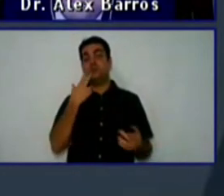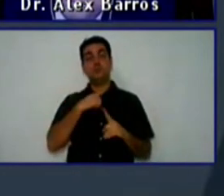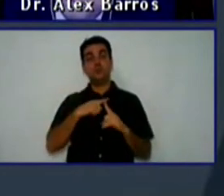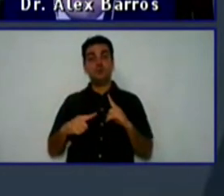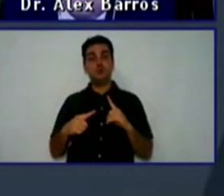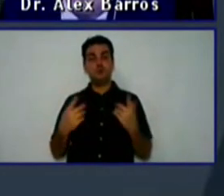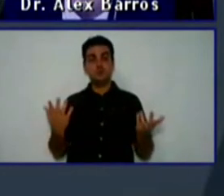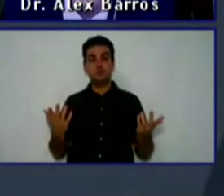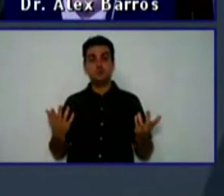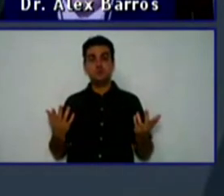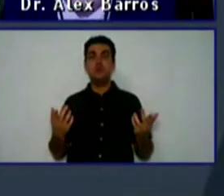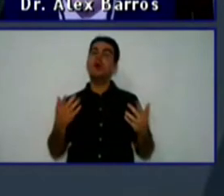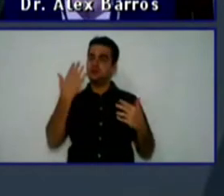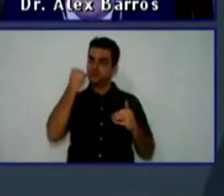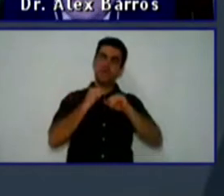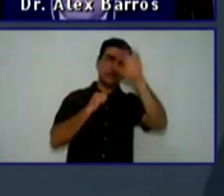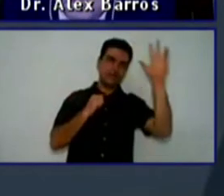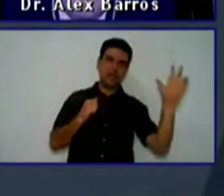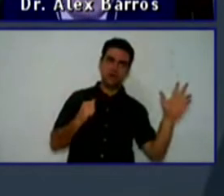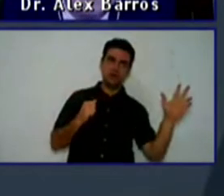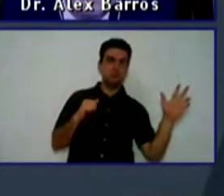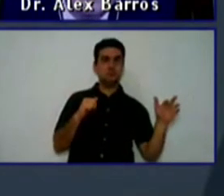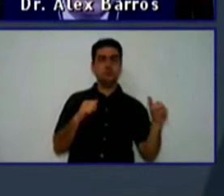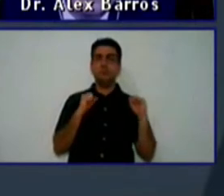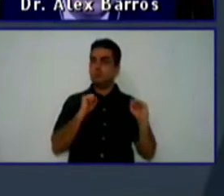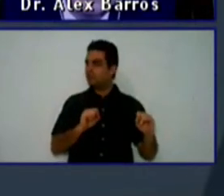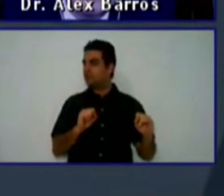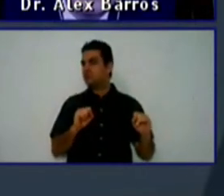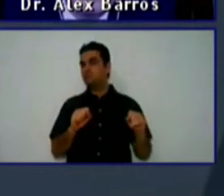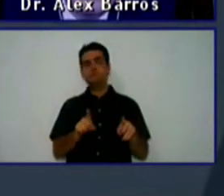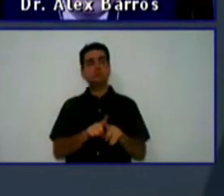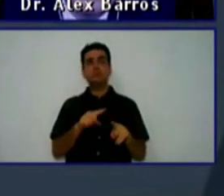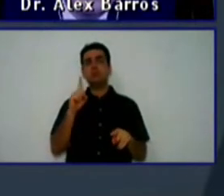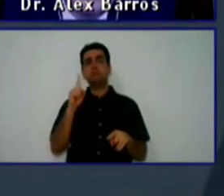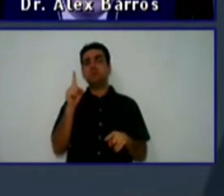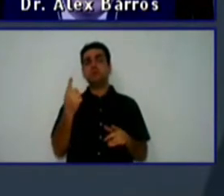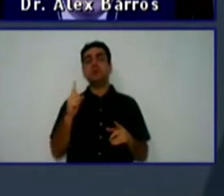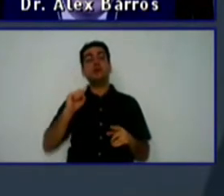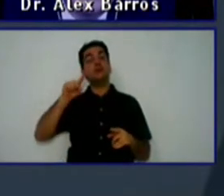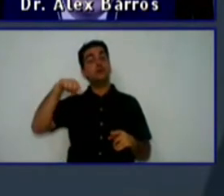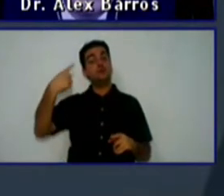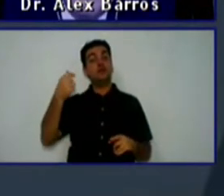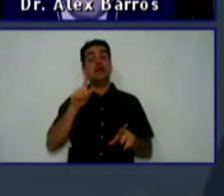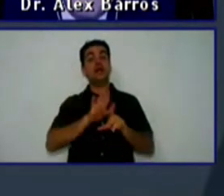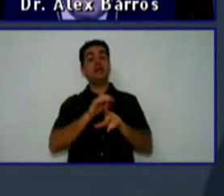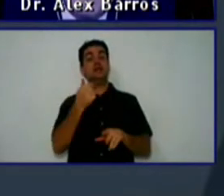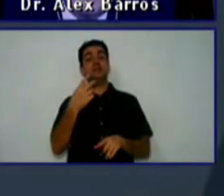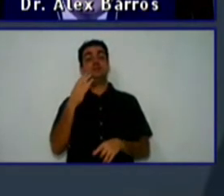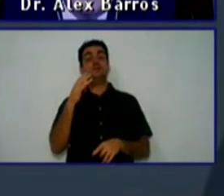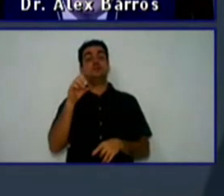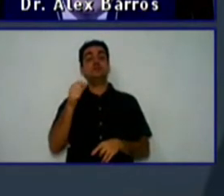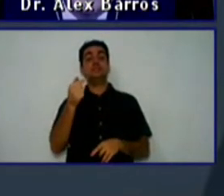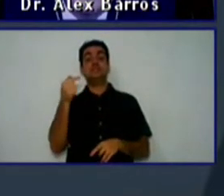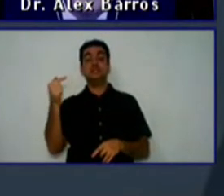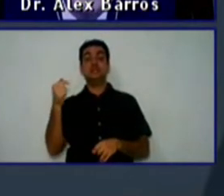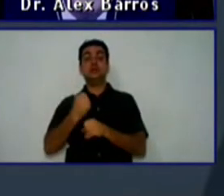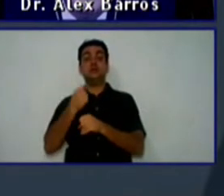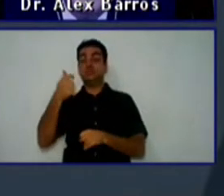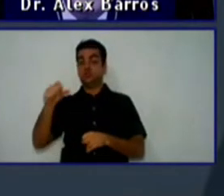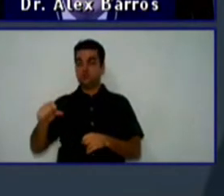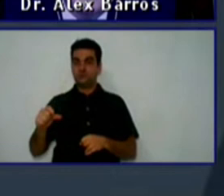uma permissão explícita, é verdade. A permissão explícita veio depois com a Lei 13.877 de